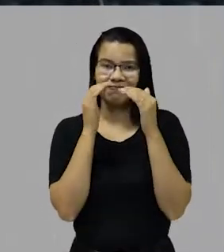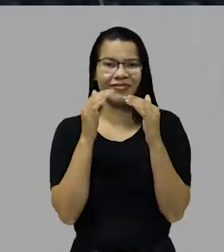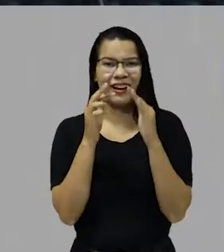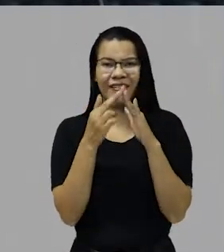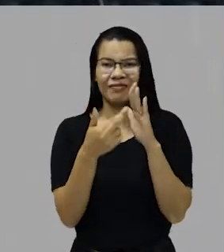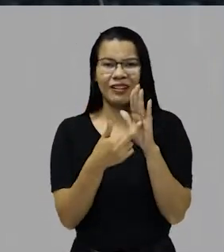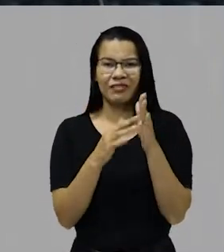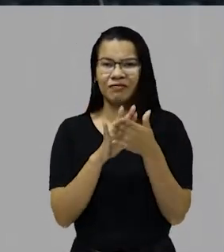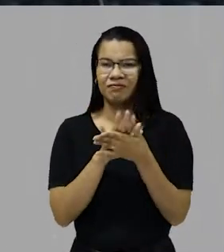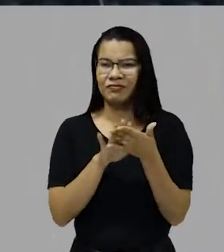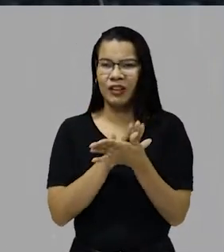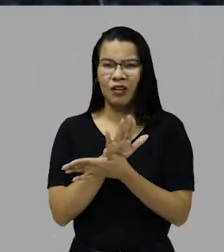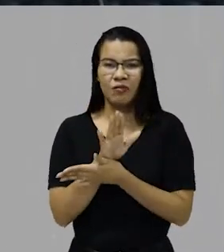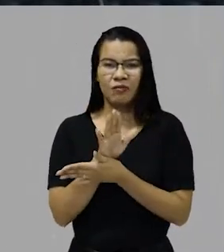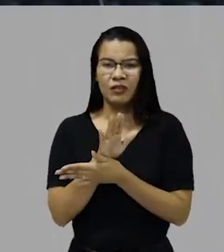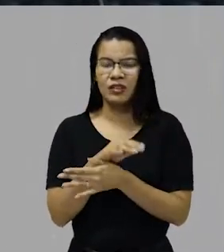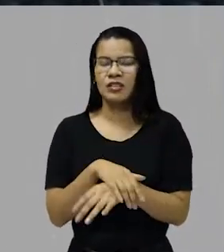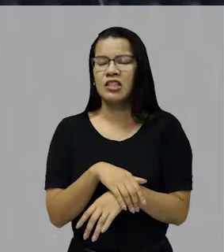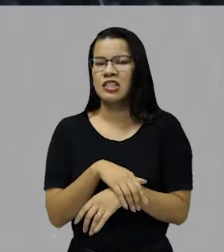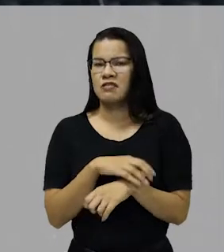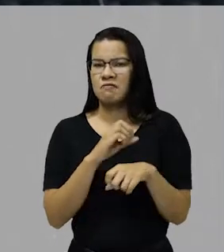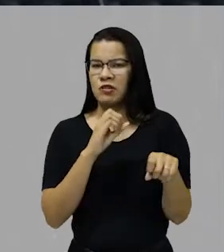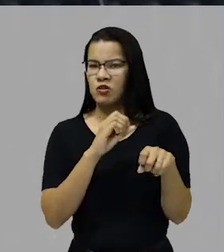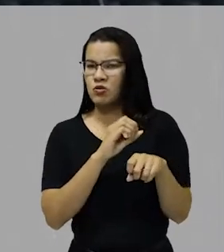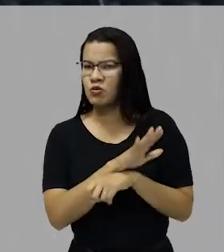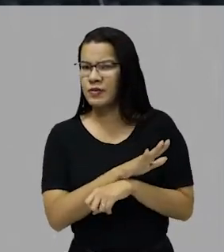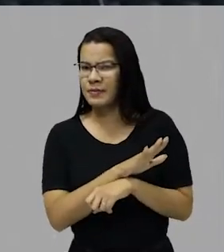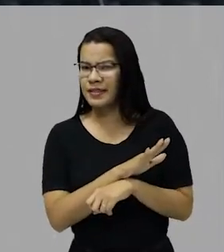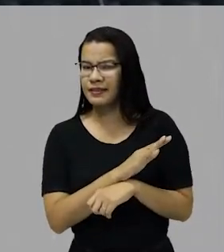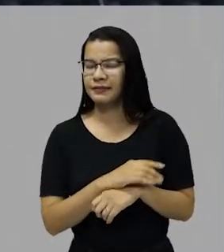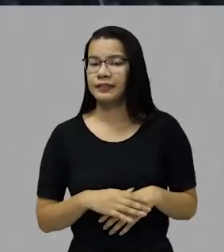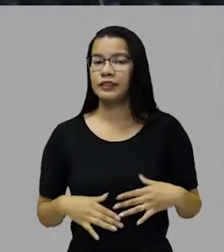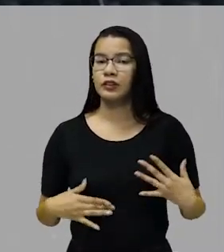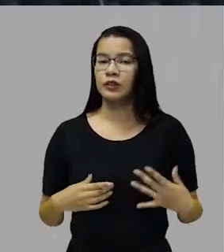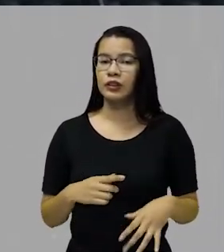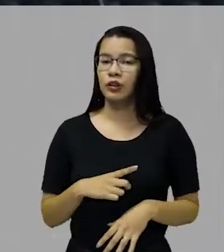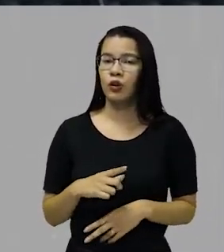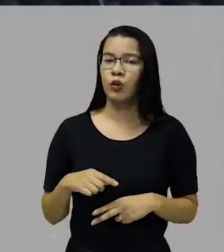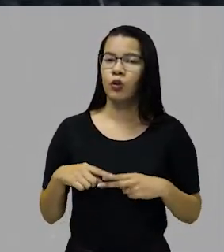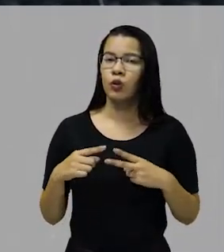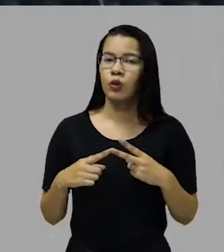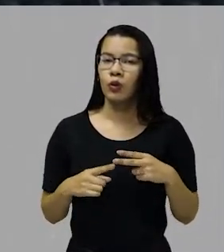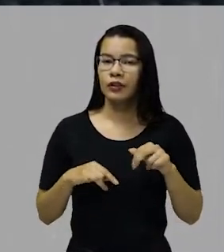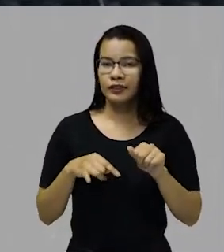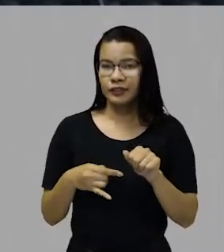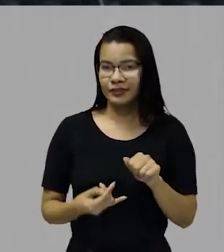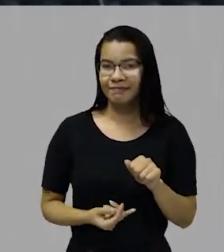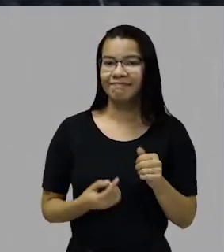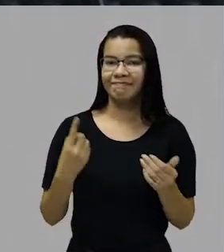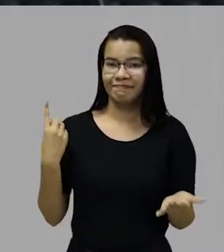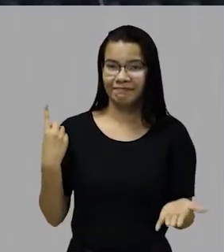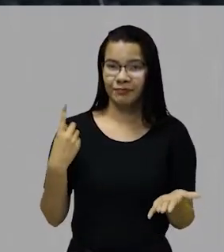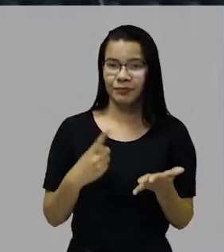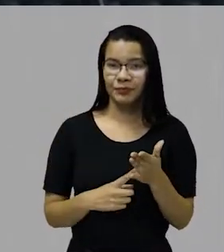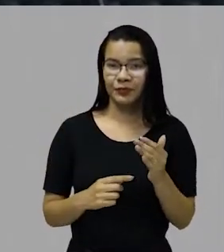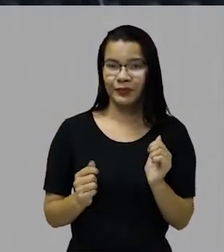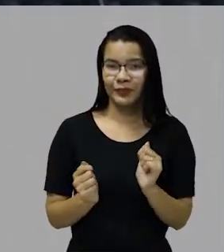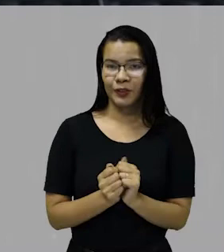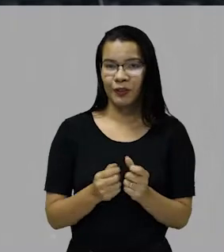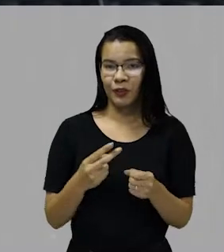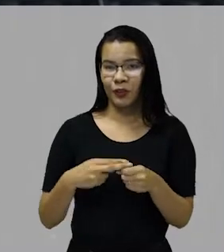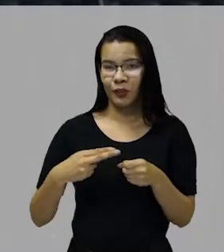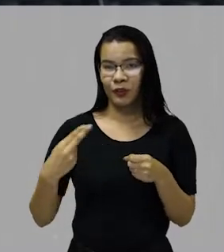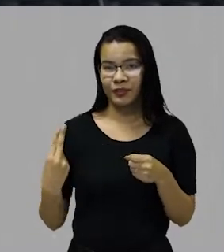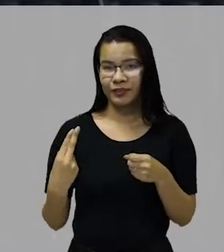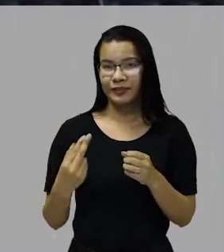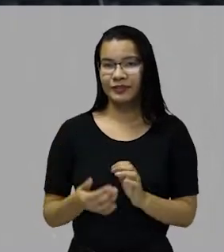indisciplinadas e suspensas, certo? Então, eu tenho dois adjetivos aí, dois adjetivos vão concordar com o núcleo, que